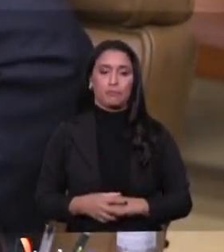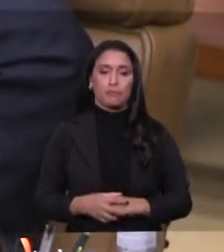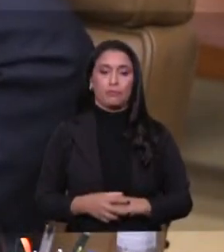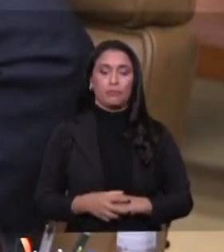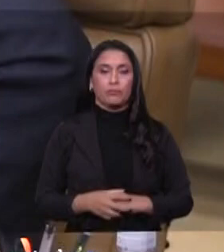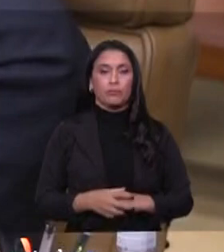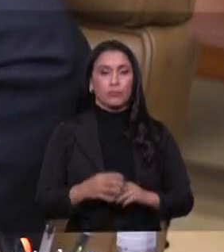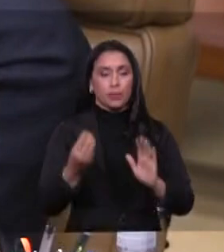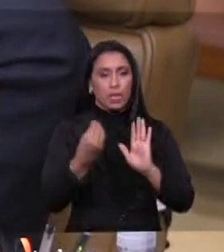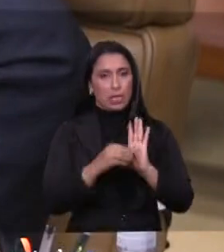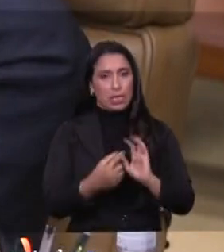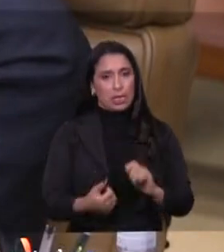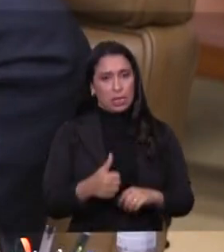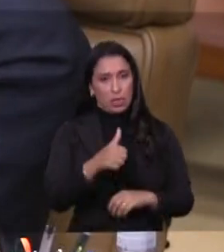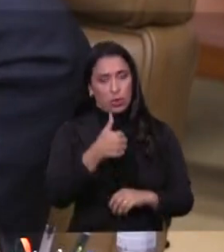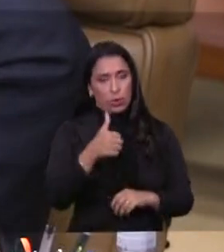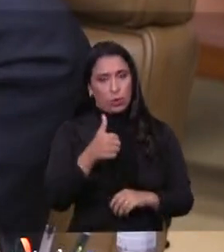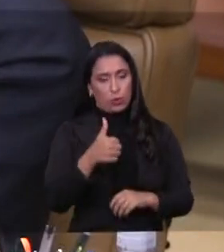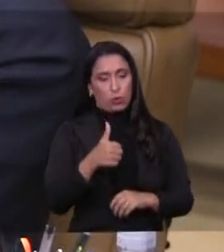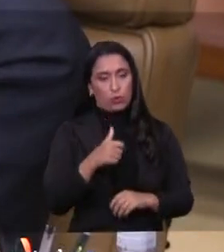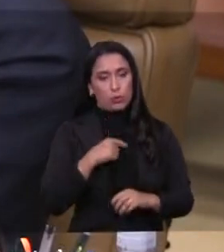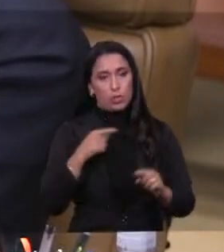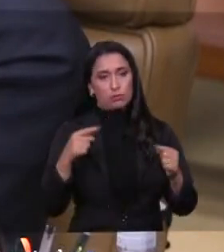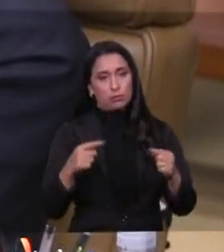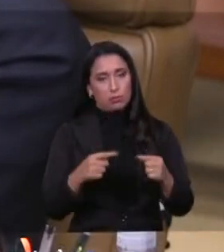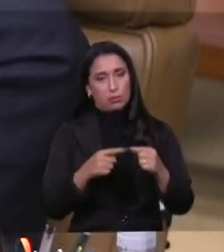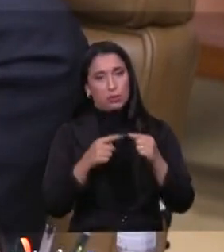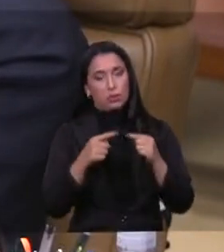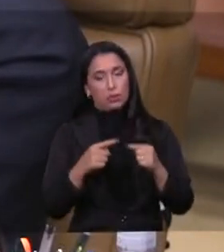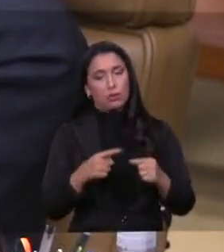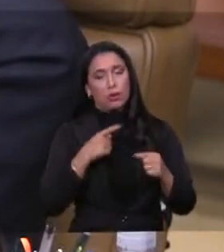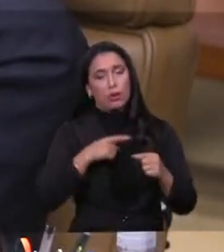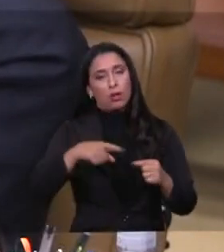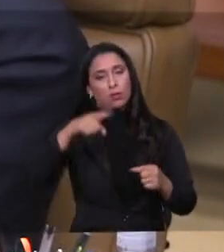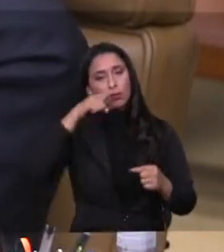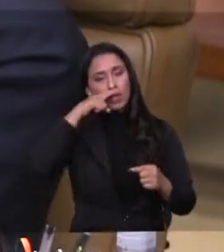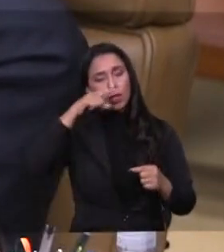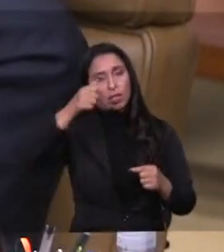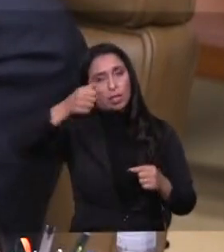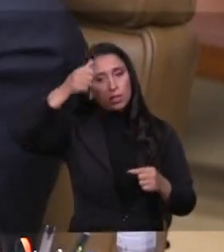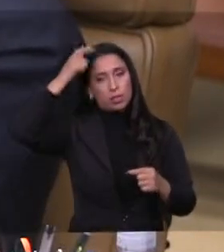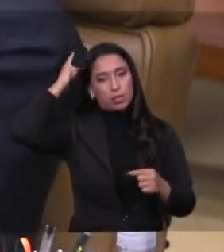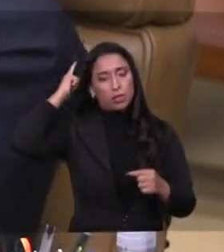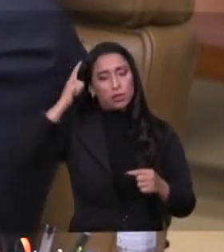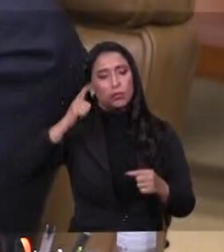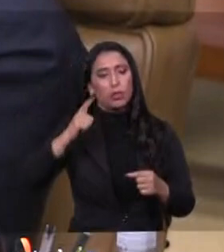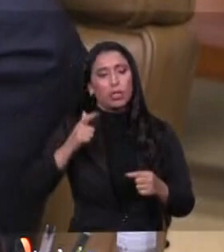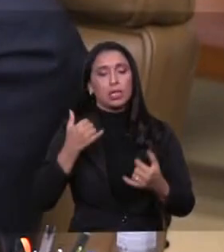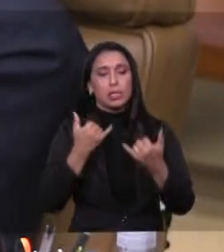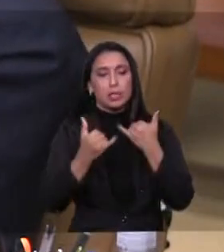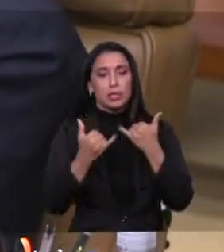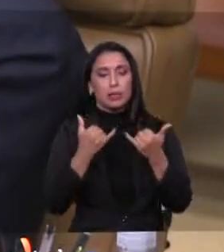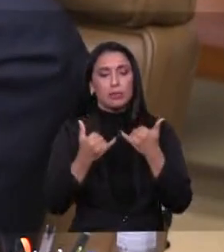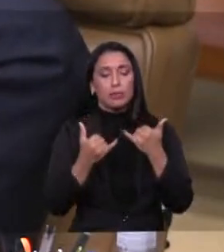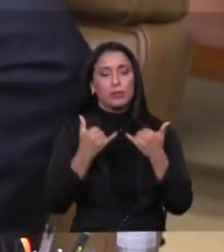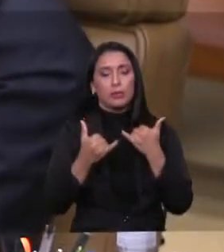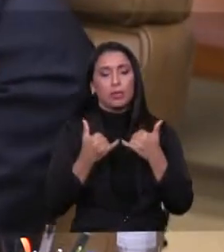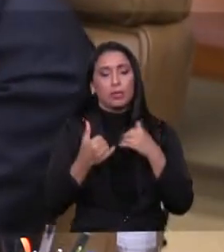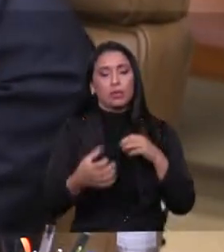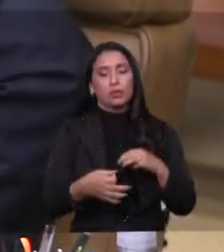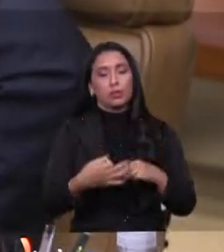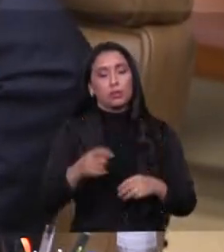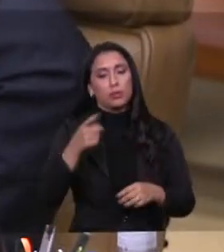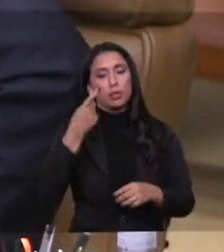Item 11 é idêntico aos ministros Edson Fachin e Alexandre de Moraes e semelhante, muito semelhante